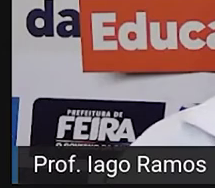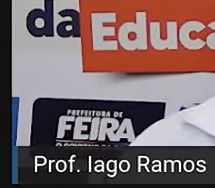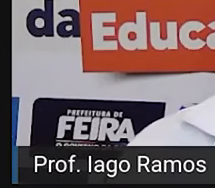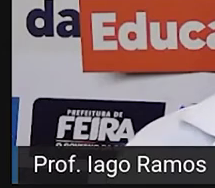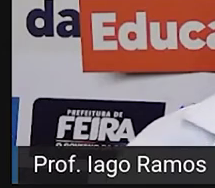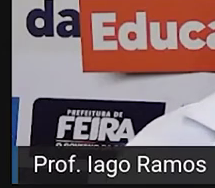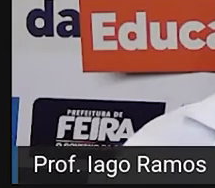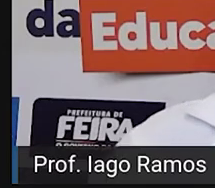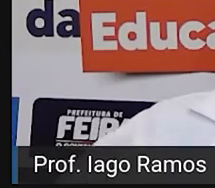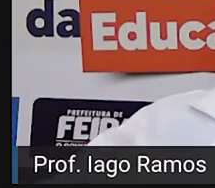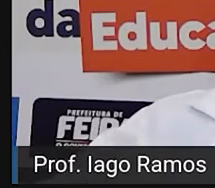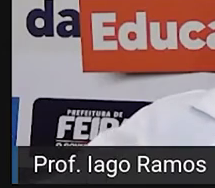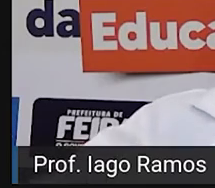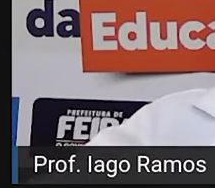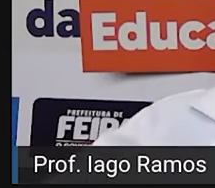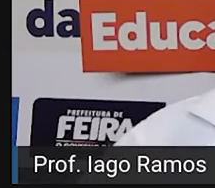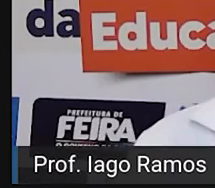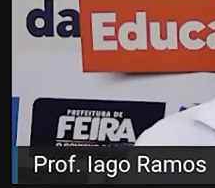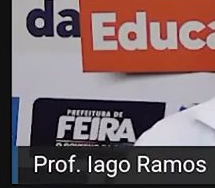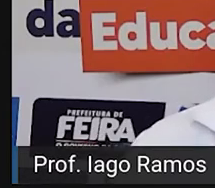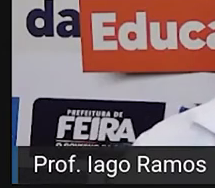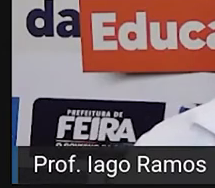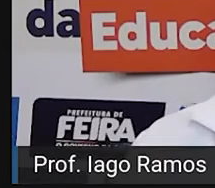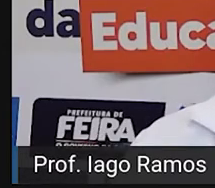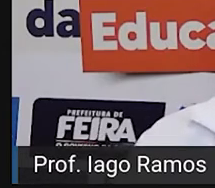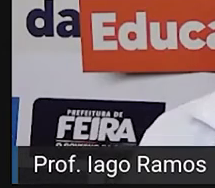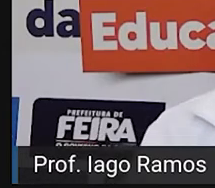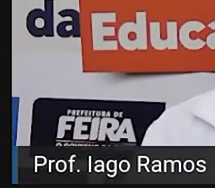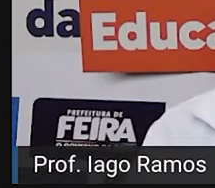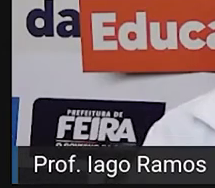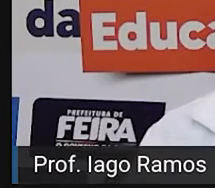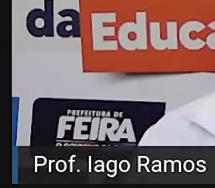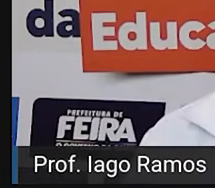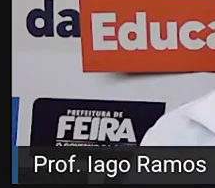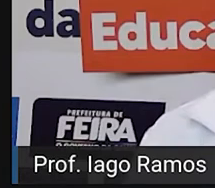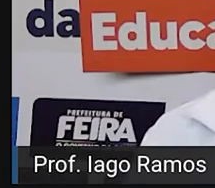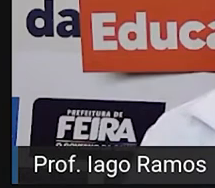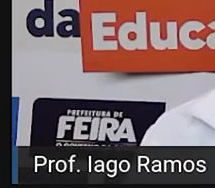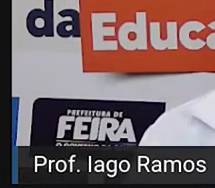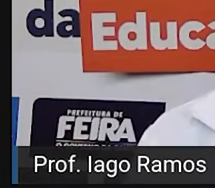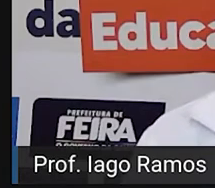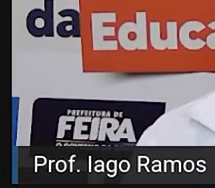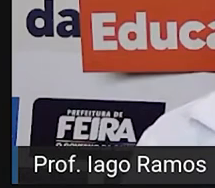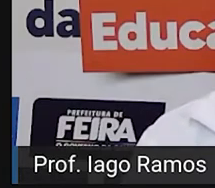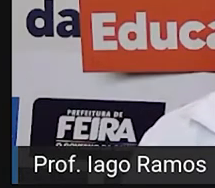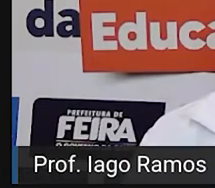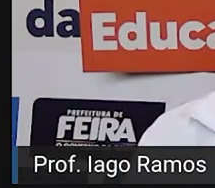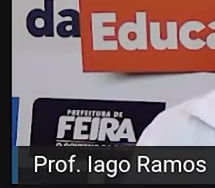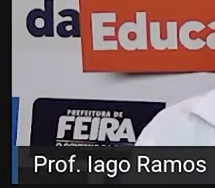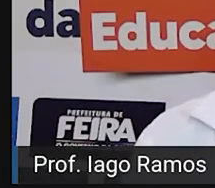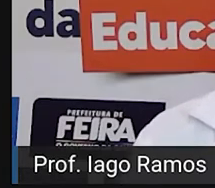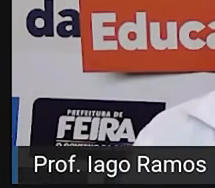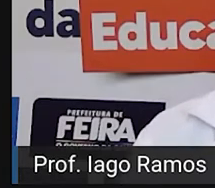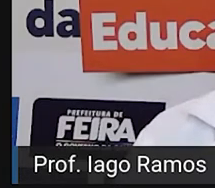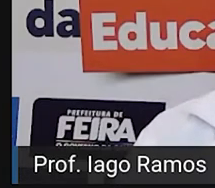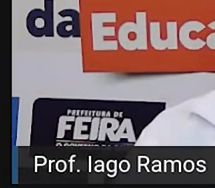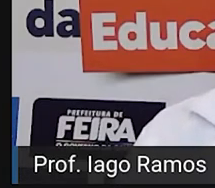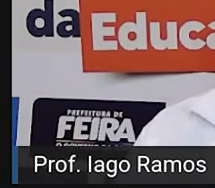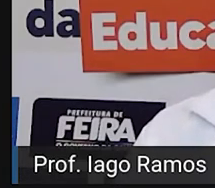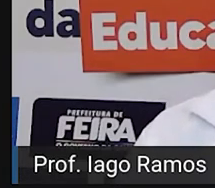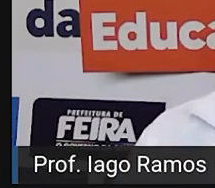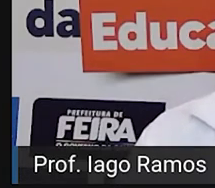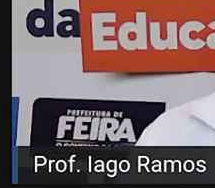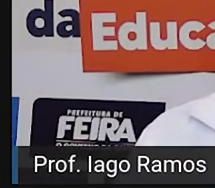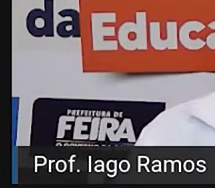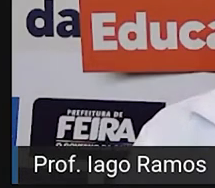juntinhos para aprender a final das contas é para isso que a gente tá aqui É verdade e aí tudo